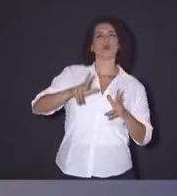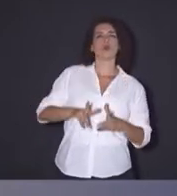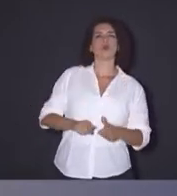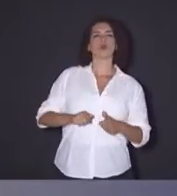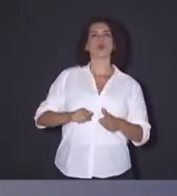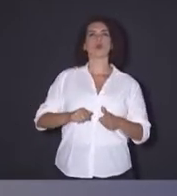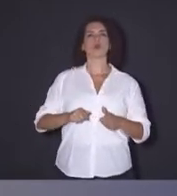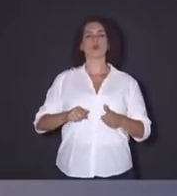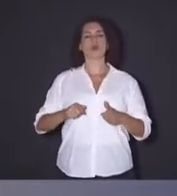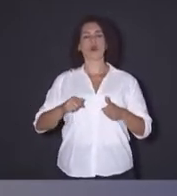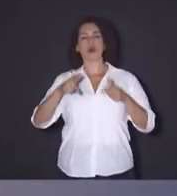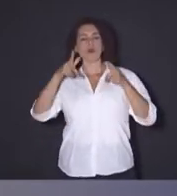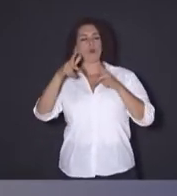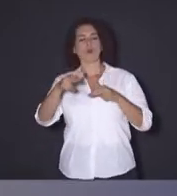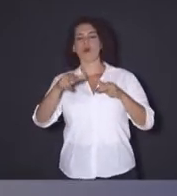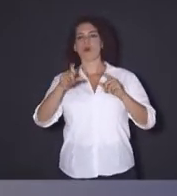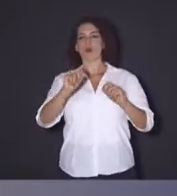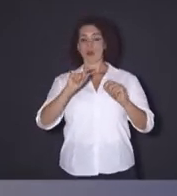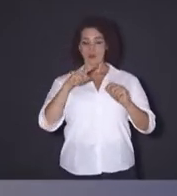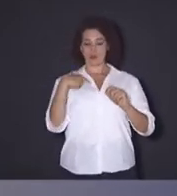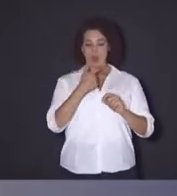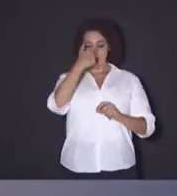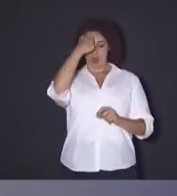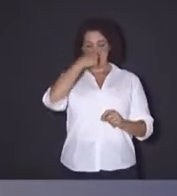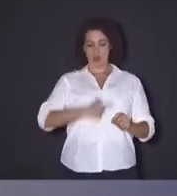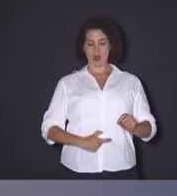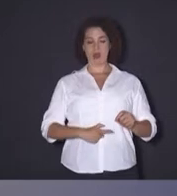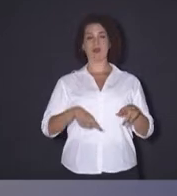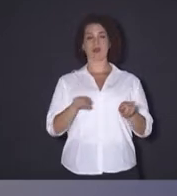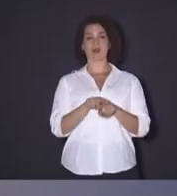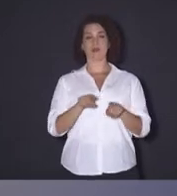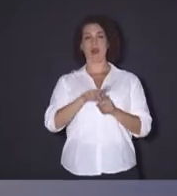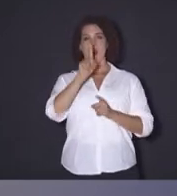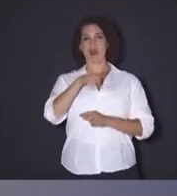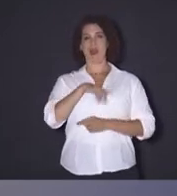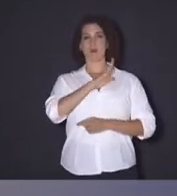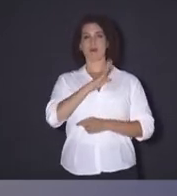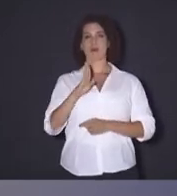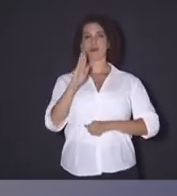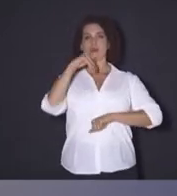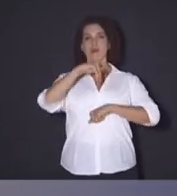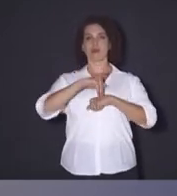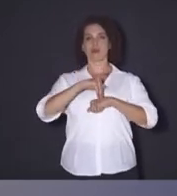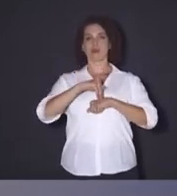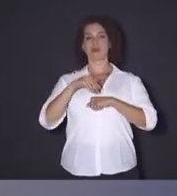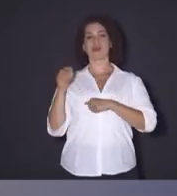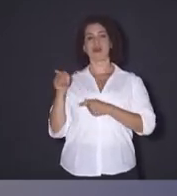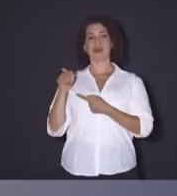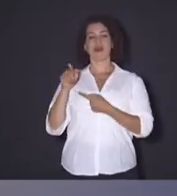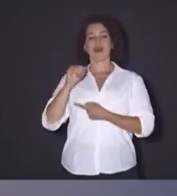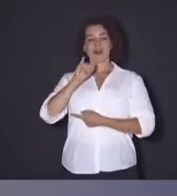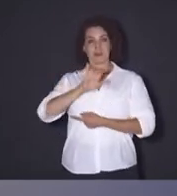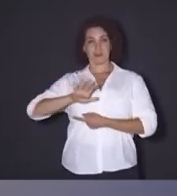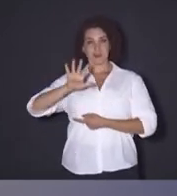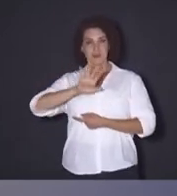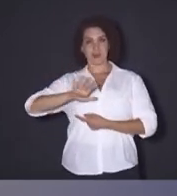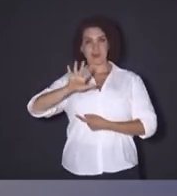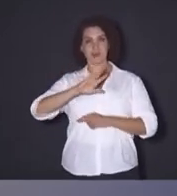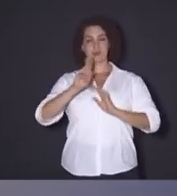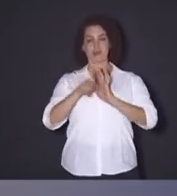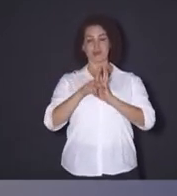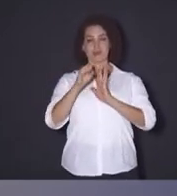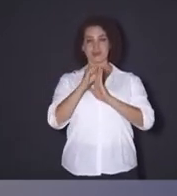somos também, de certa maneira, uma biblioteca. E essa imagem do Asimboldo do século XVI